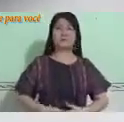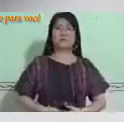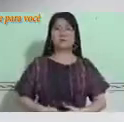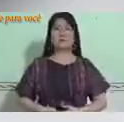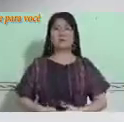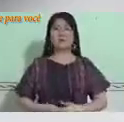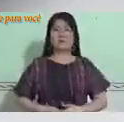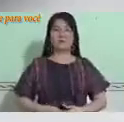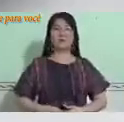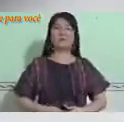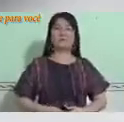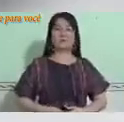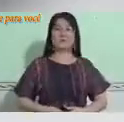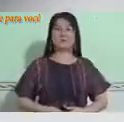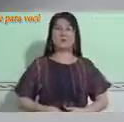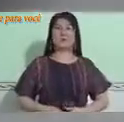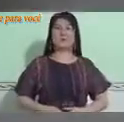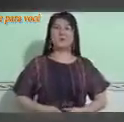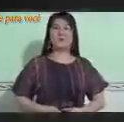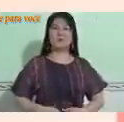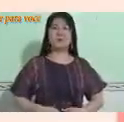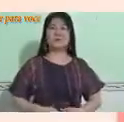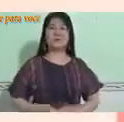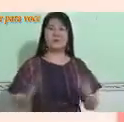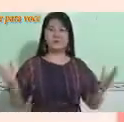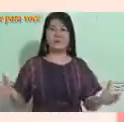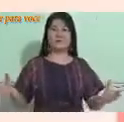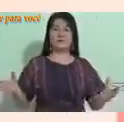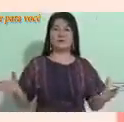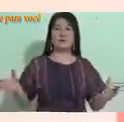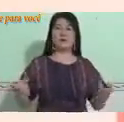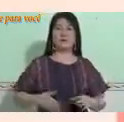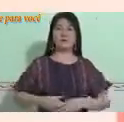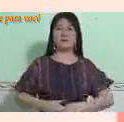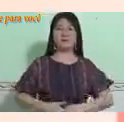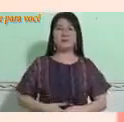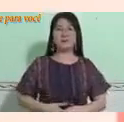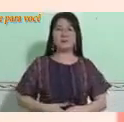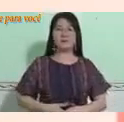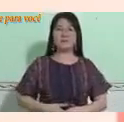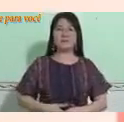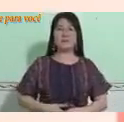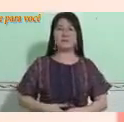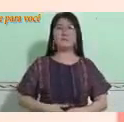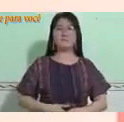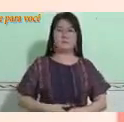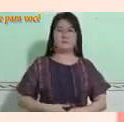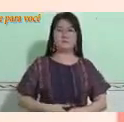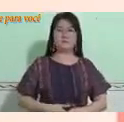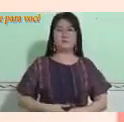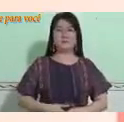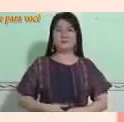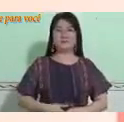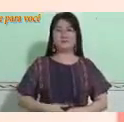Na maioria dos casos, vírgula, vaginose e bacteriana não causa grandes complicações, vírgula, porém, vírgula, em pessoas com o sistema